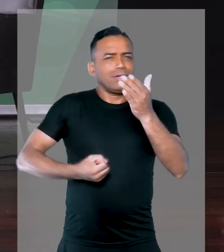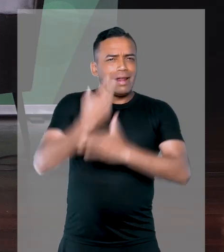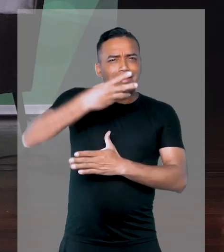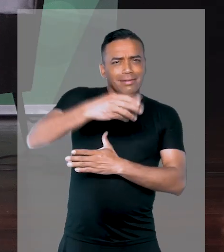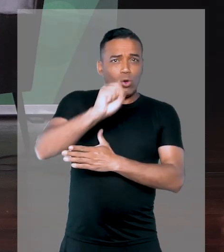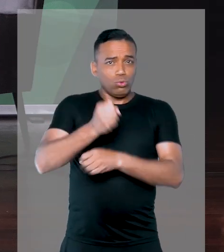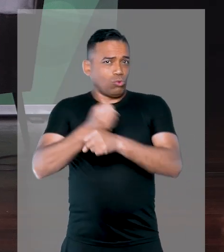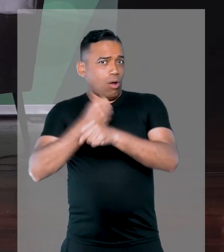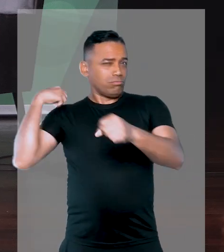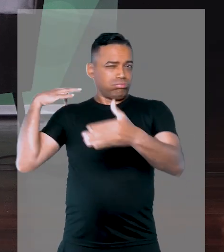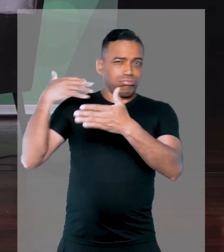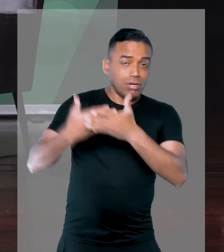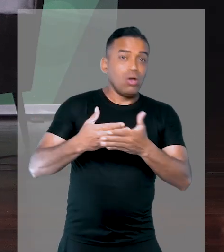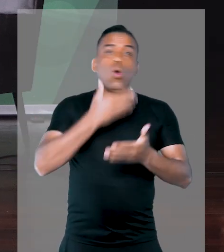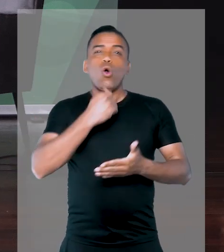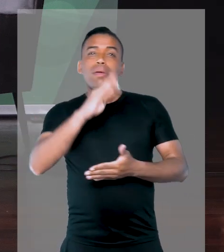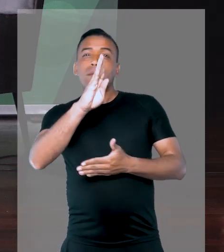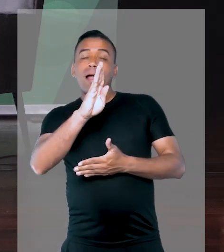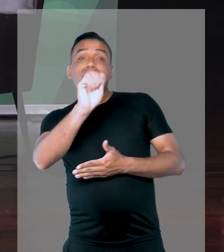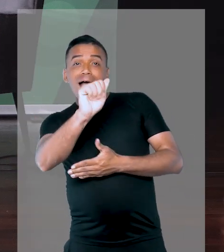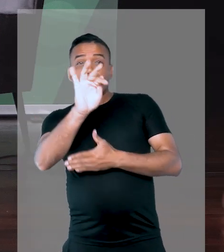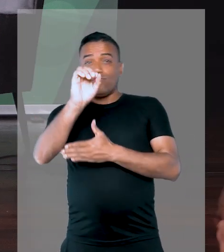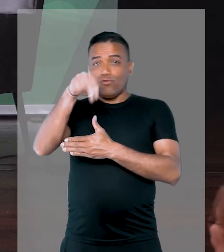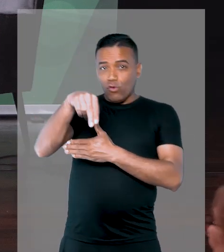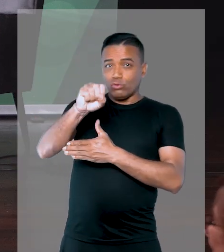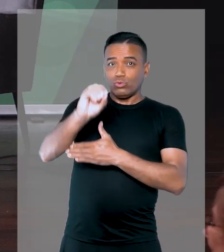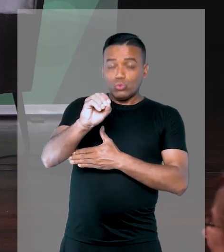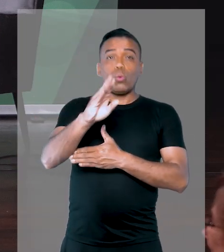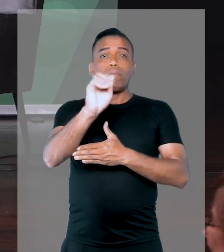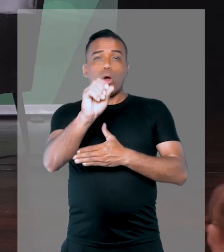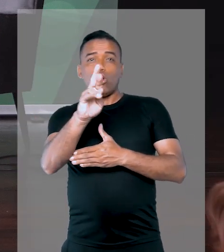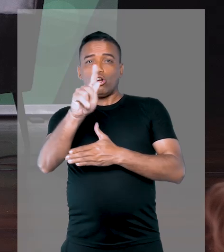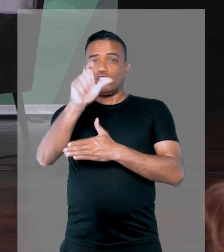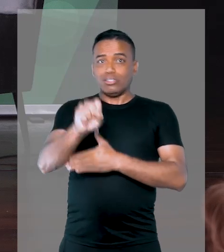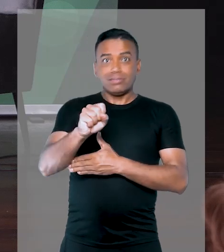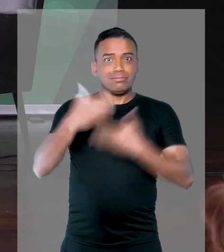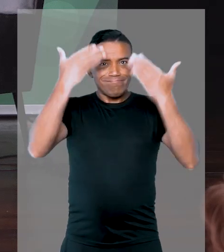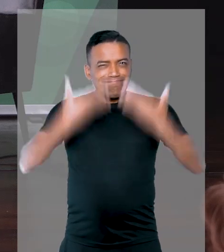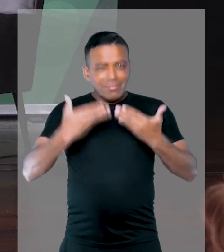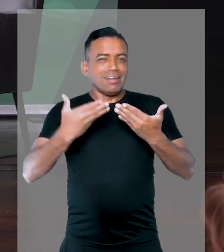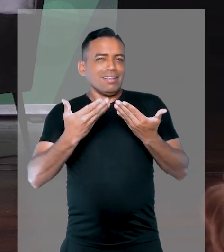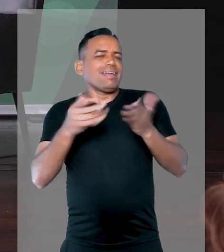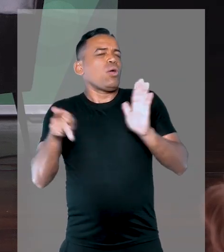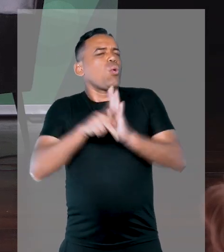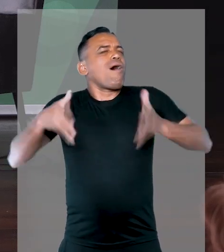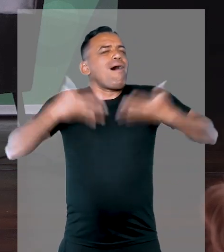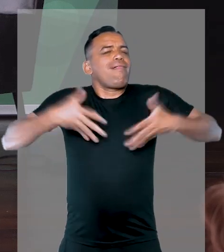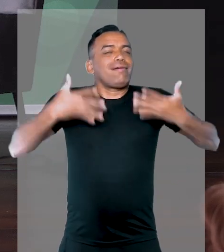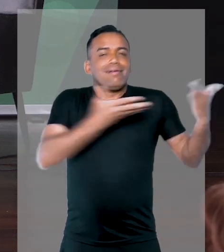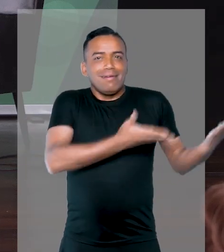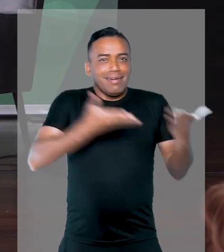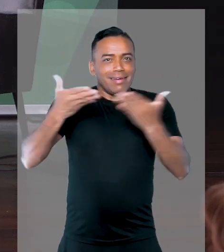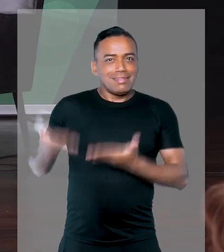38 anos pelo jornalista mineiro Afonso Borges. Meu nome é Josane Faleiro e hoje a gente tem a alegria de